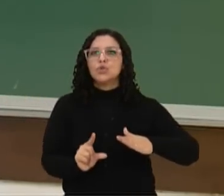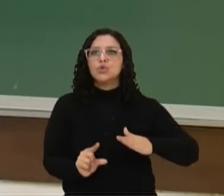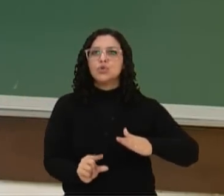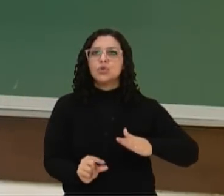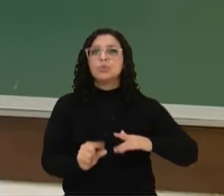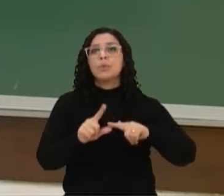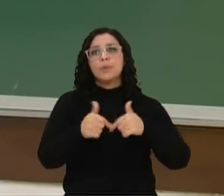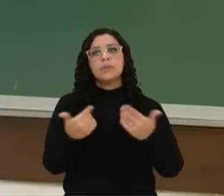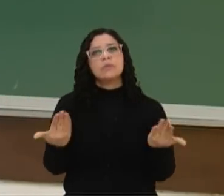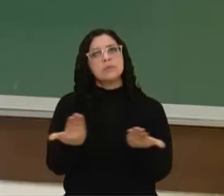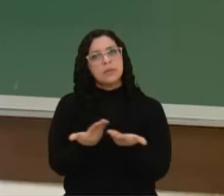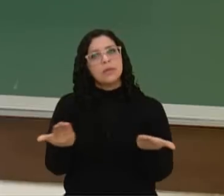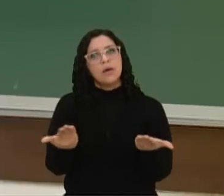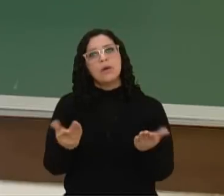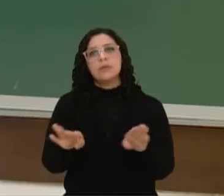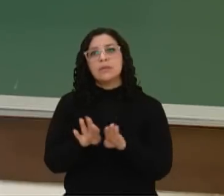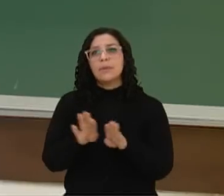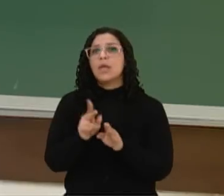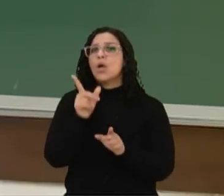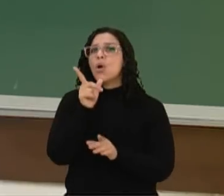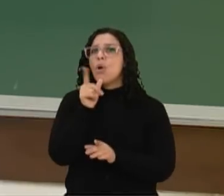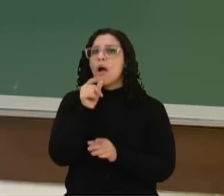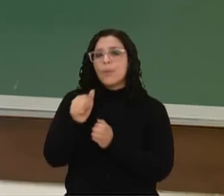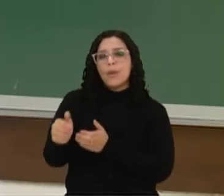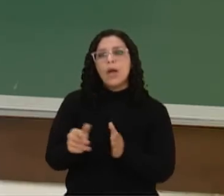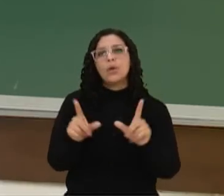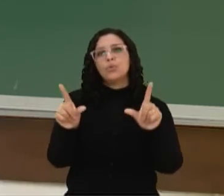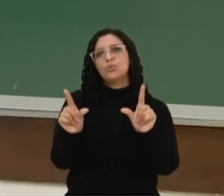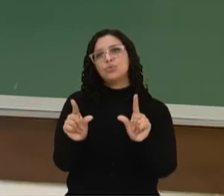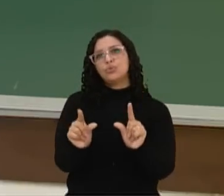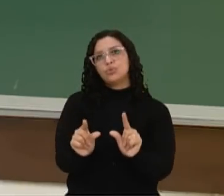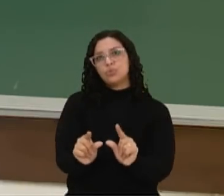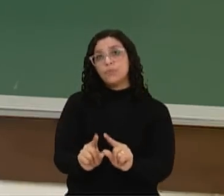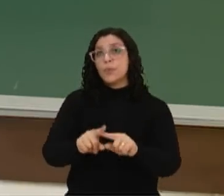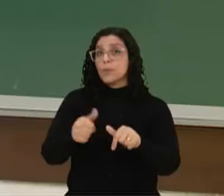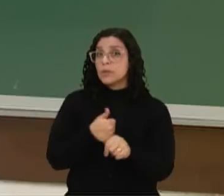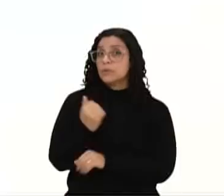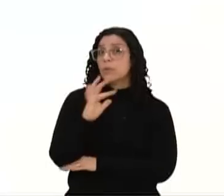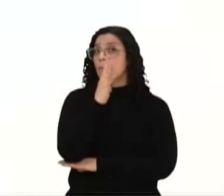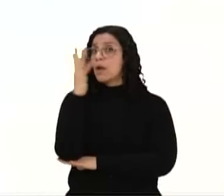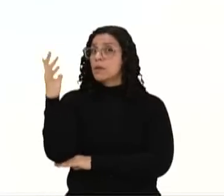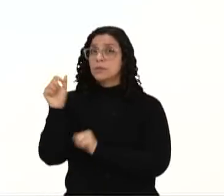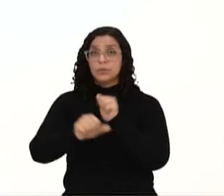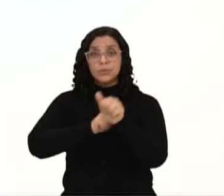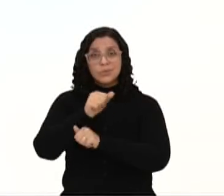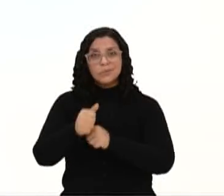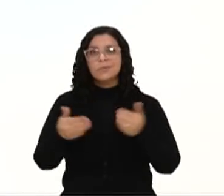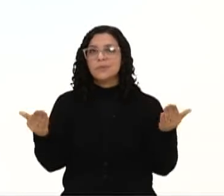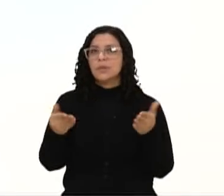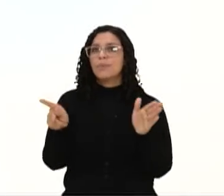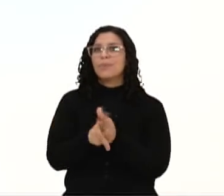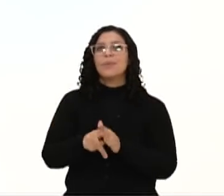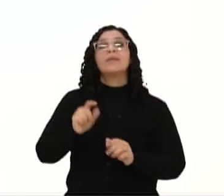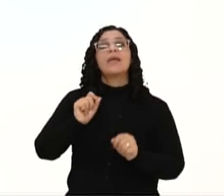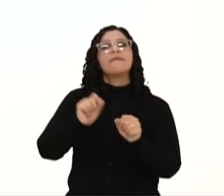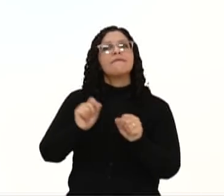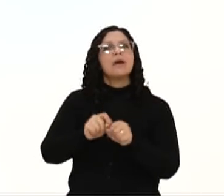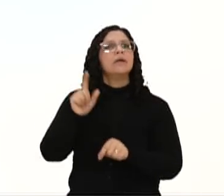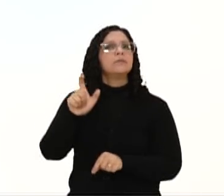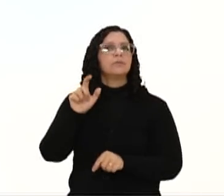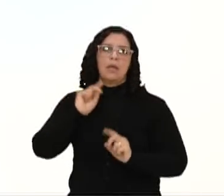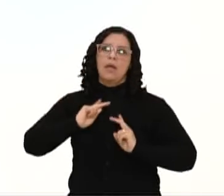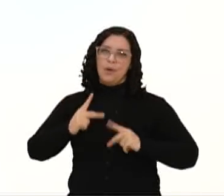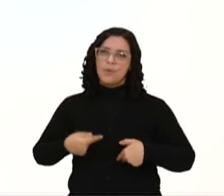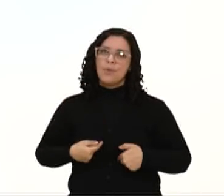que a gente chama ali de assoreamento. Então, são mudanças nessas paisagens a partir das atividades desenvolvidas